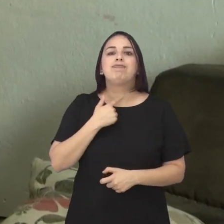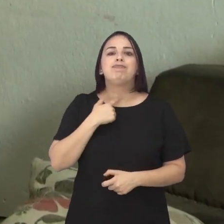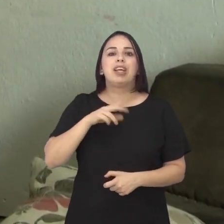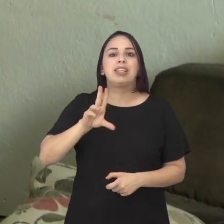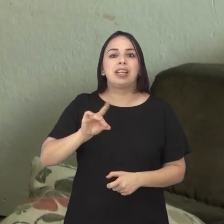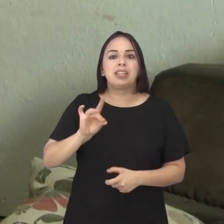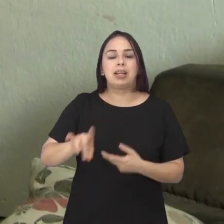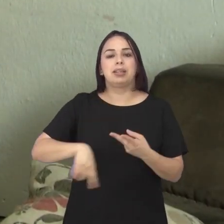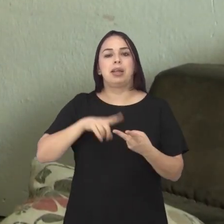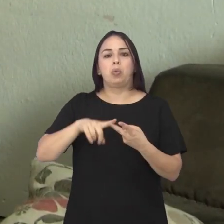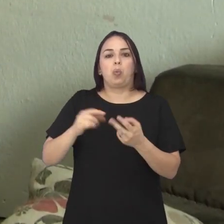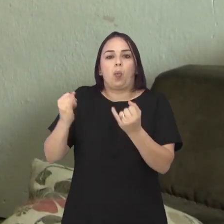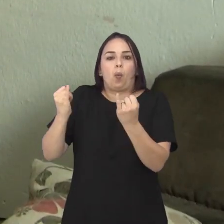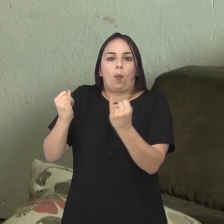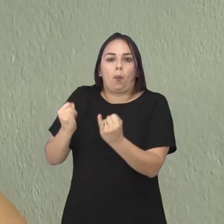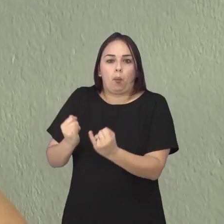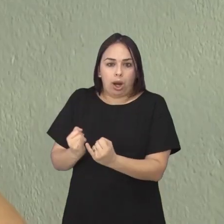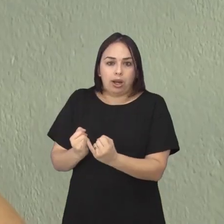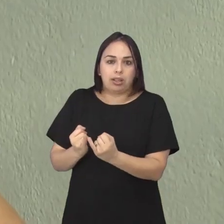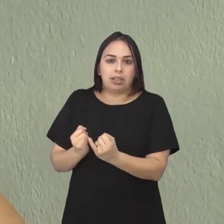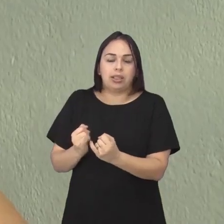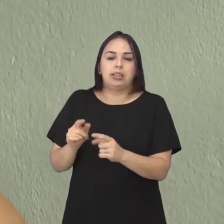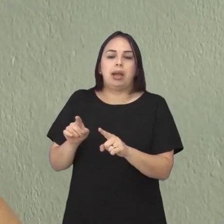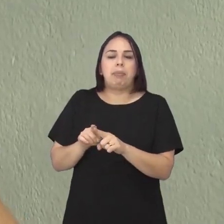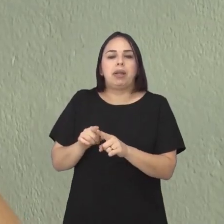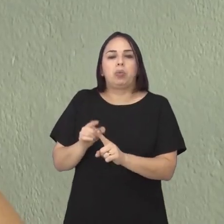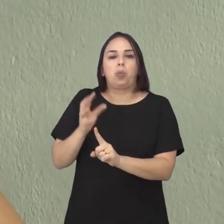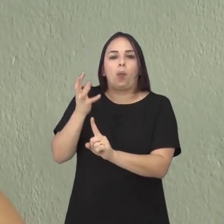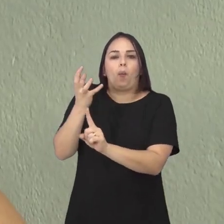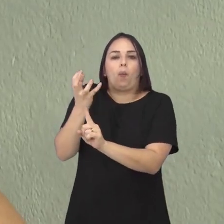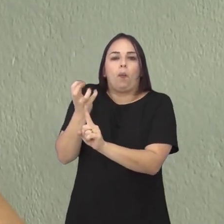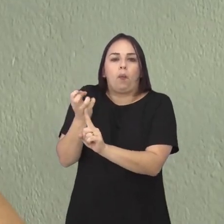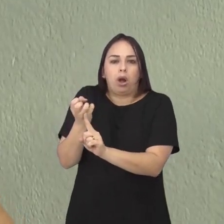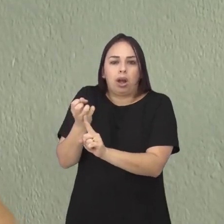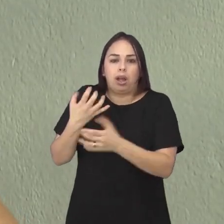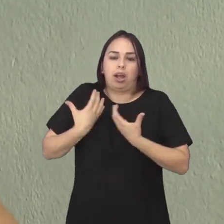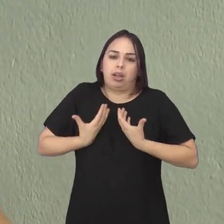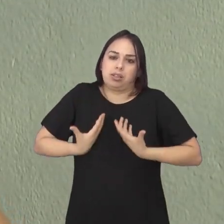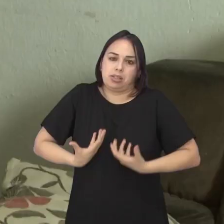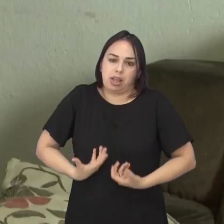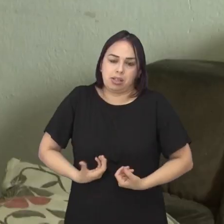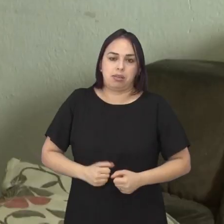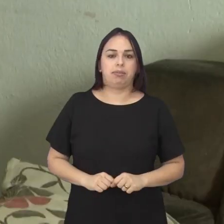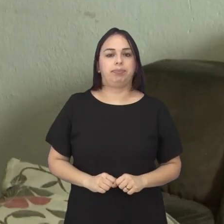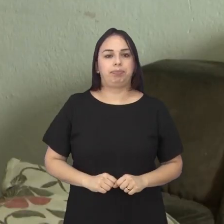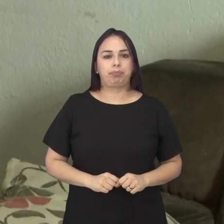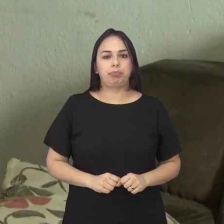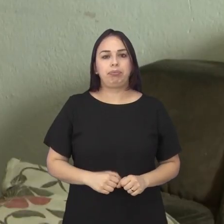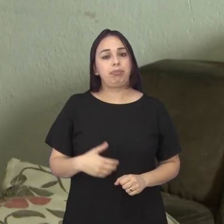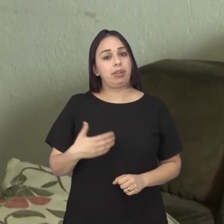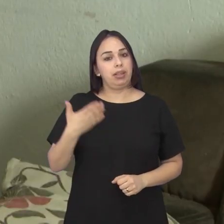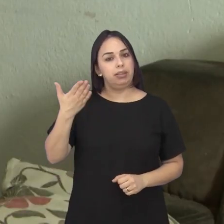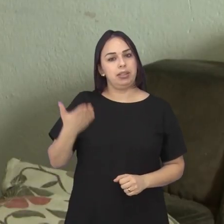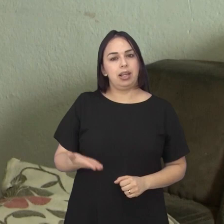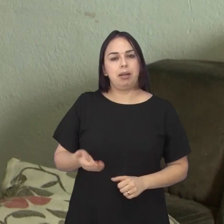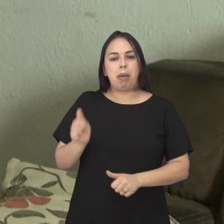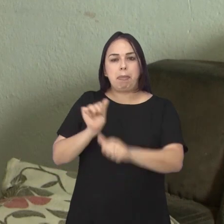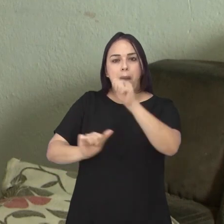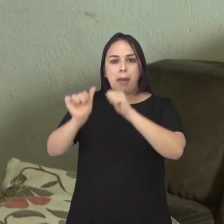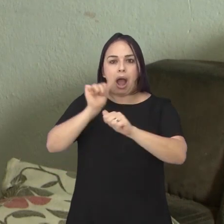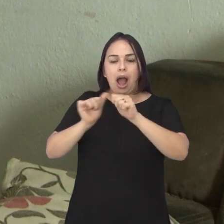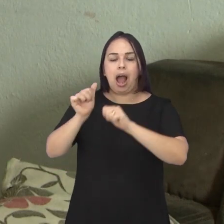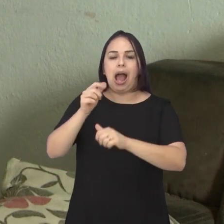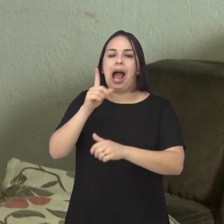sede constante, começou a perder peso e também a sentir fraqueza e cansaço. Ele começou a